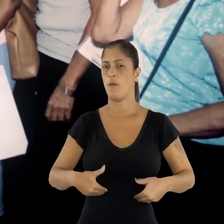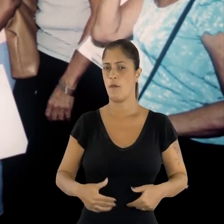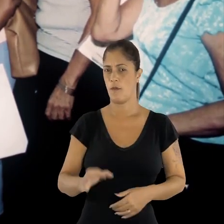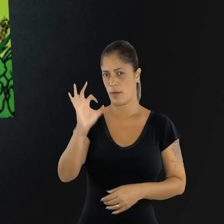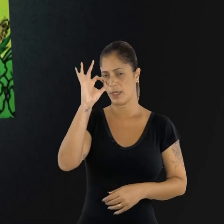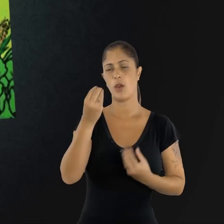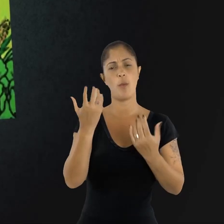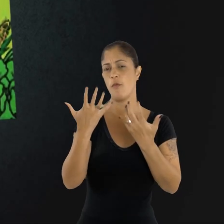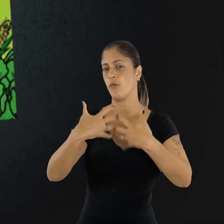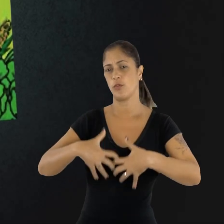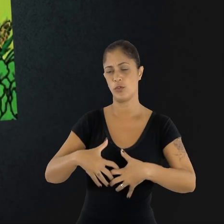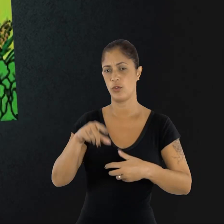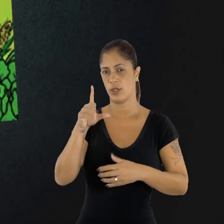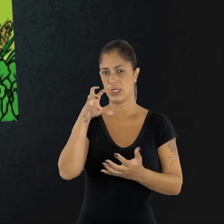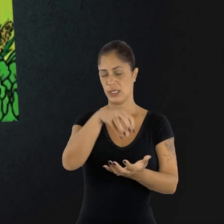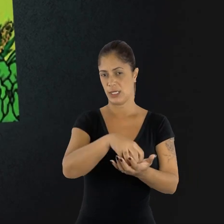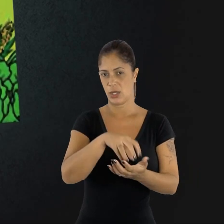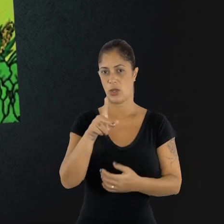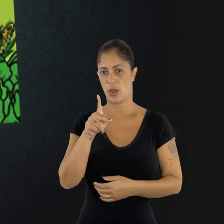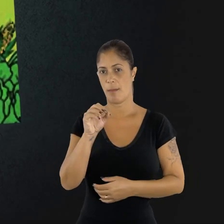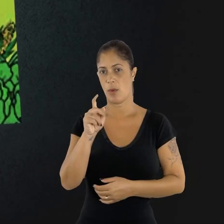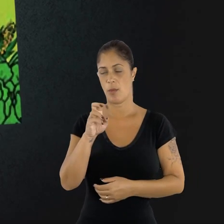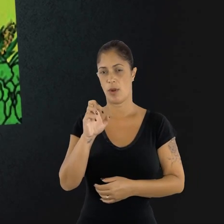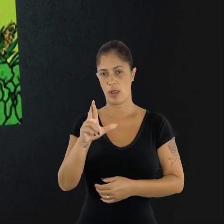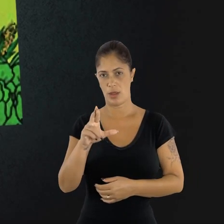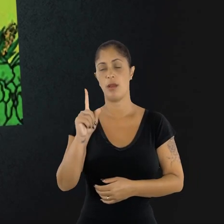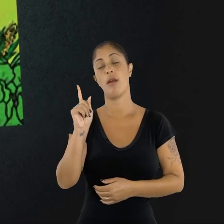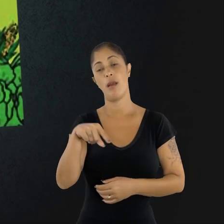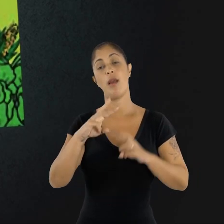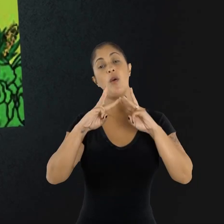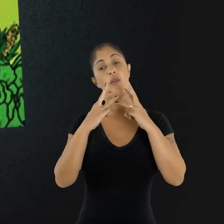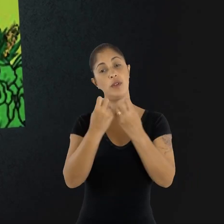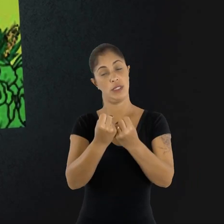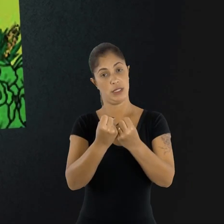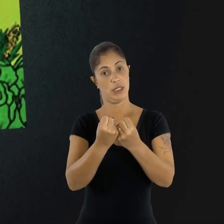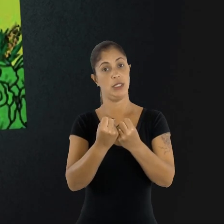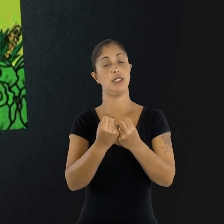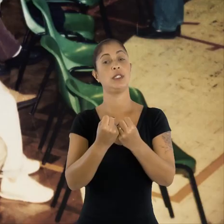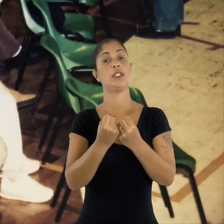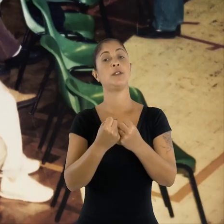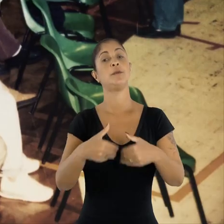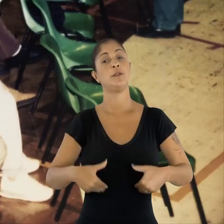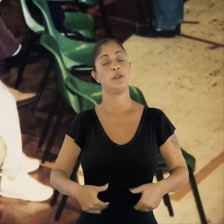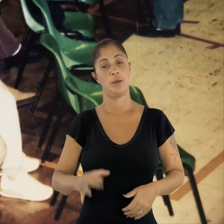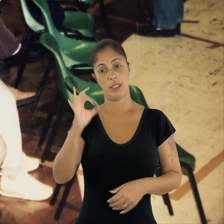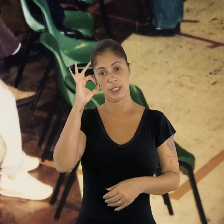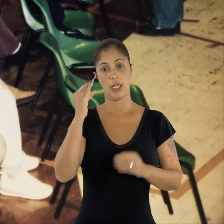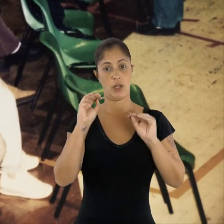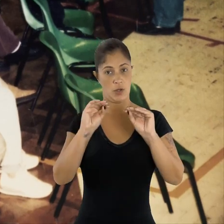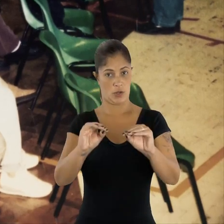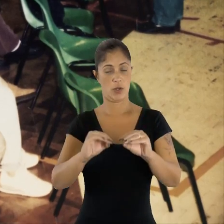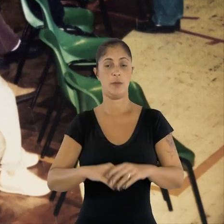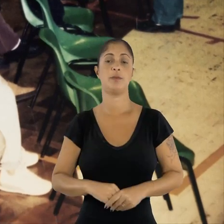o Fome Zero deveria funcionar nesse setor popular. Eram justamente as oficinas que o Fome